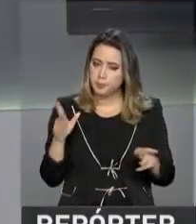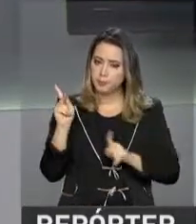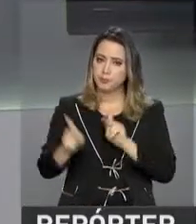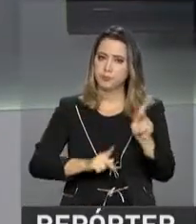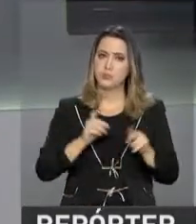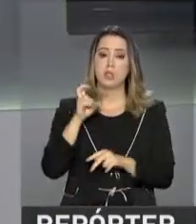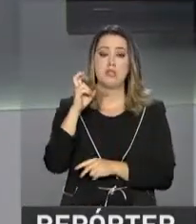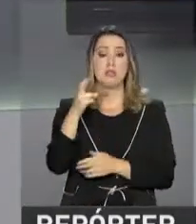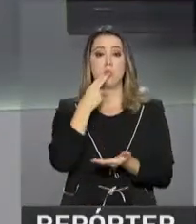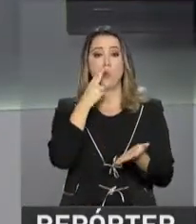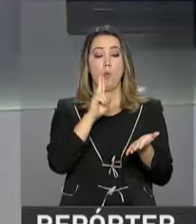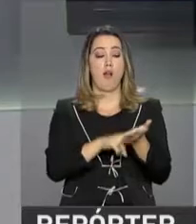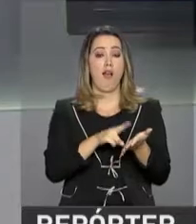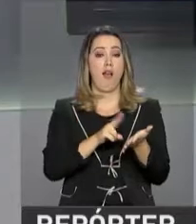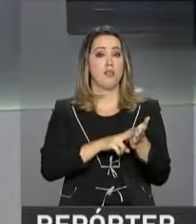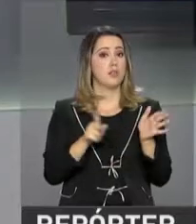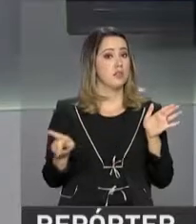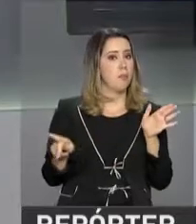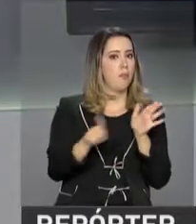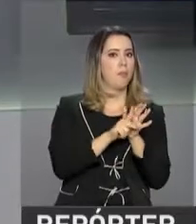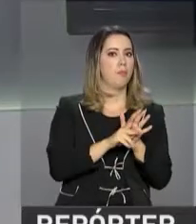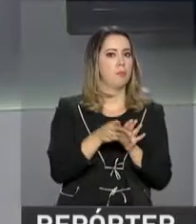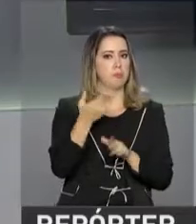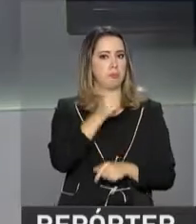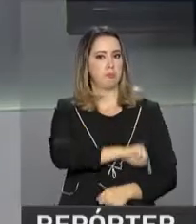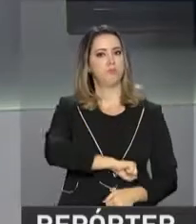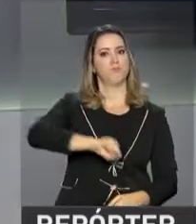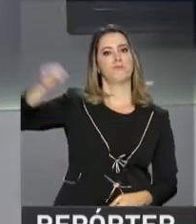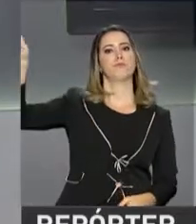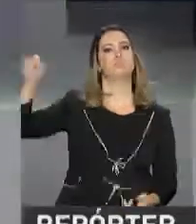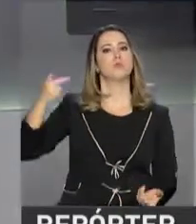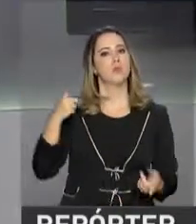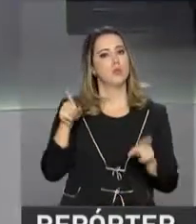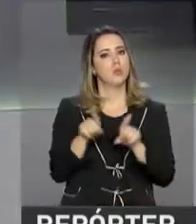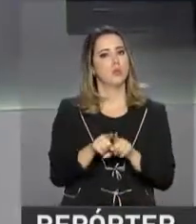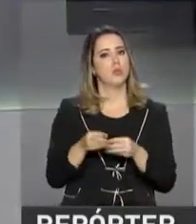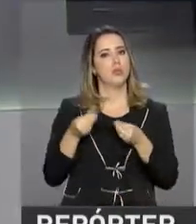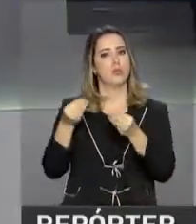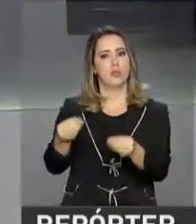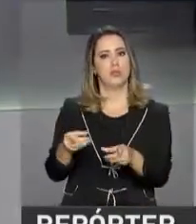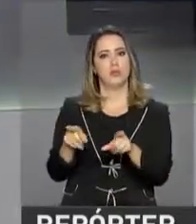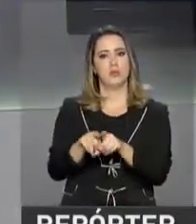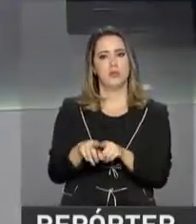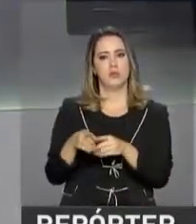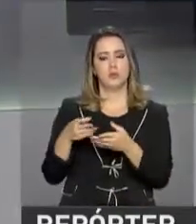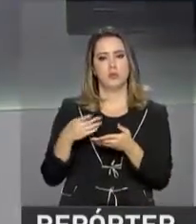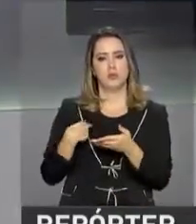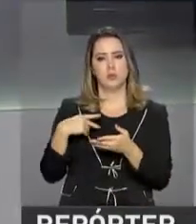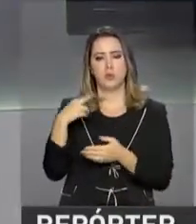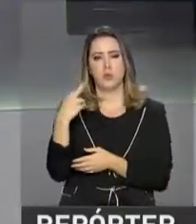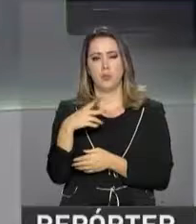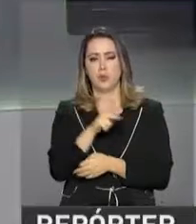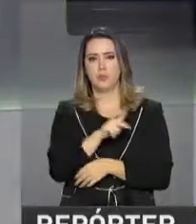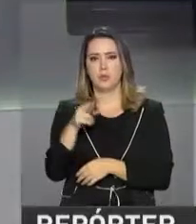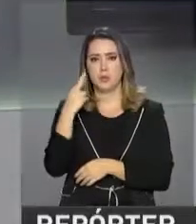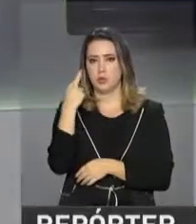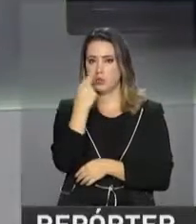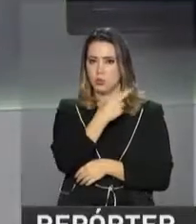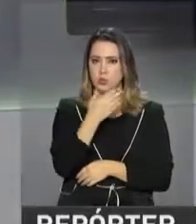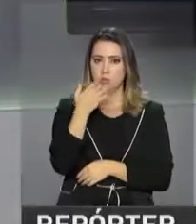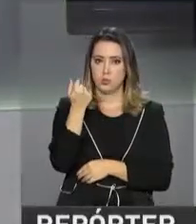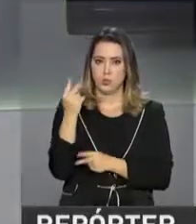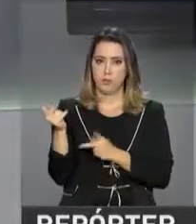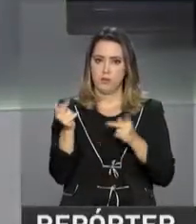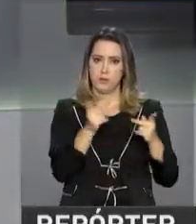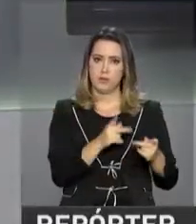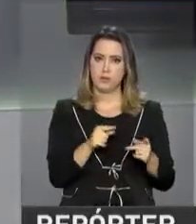5 cartas originais do último imperador brasileiro. Elas foram doadas pelo presidente russo, Vladimir Putin, ao presidente Michel Temer durante a